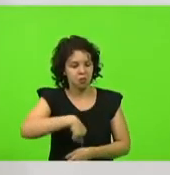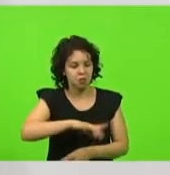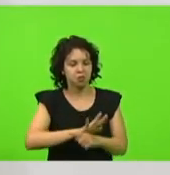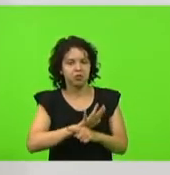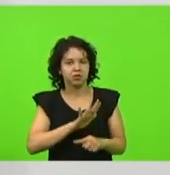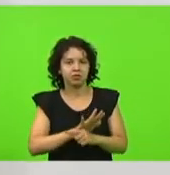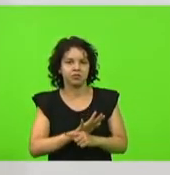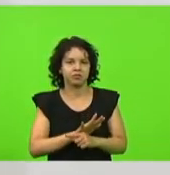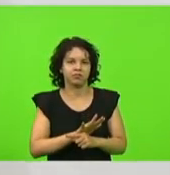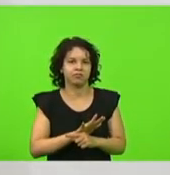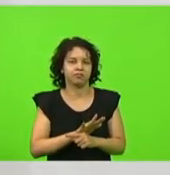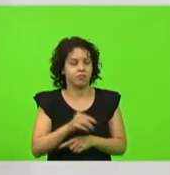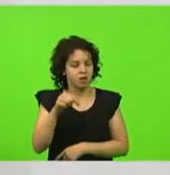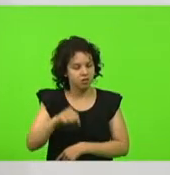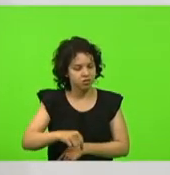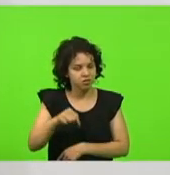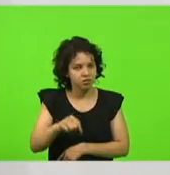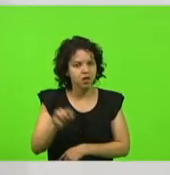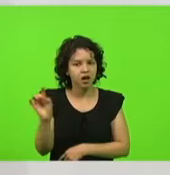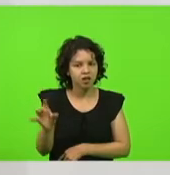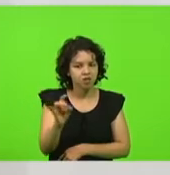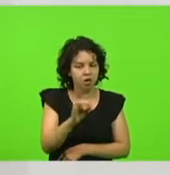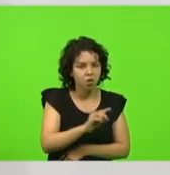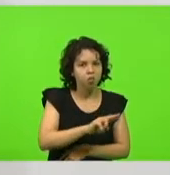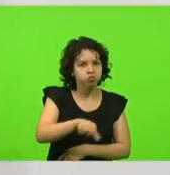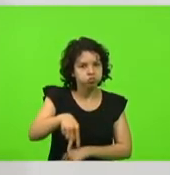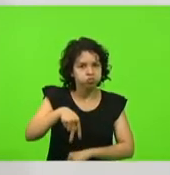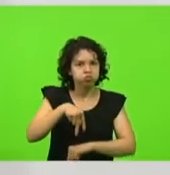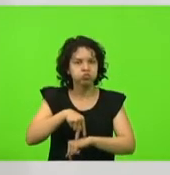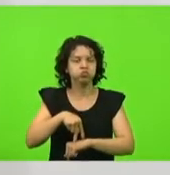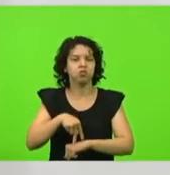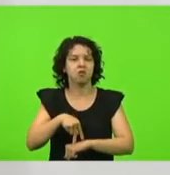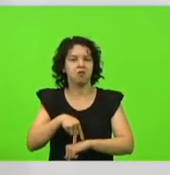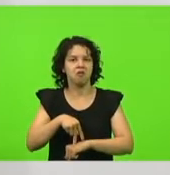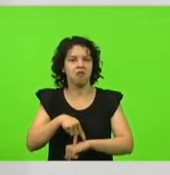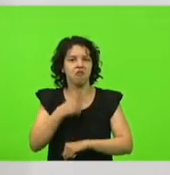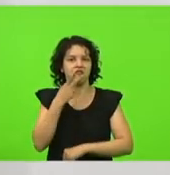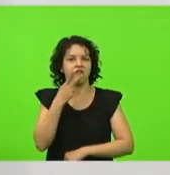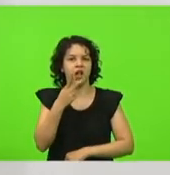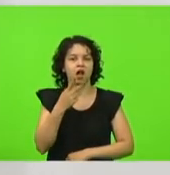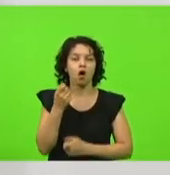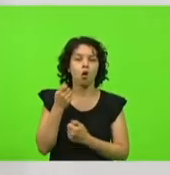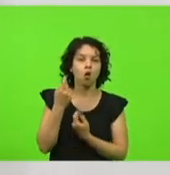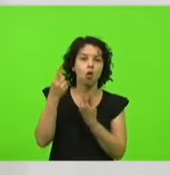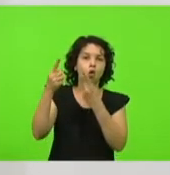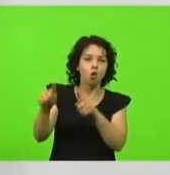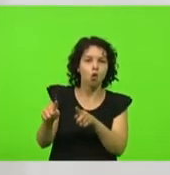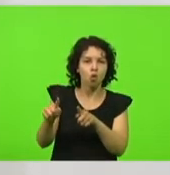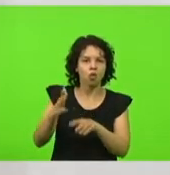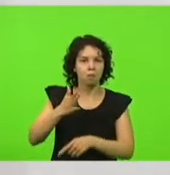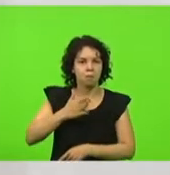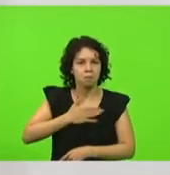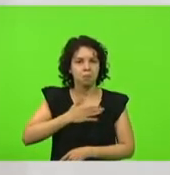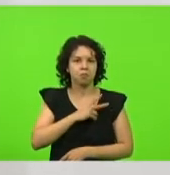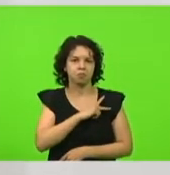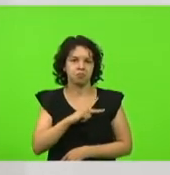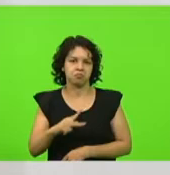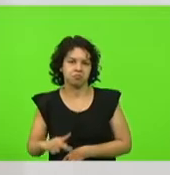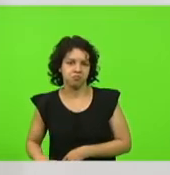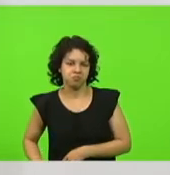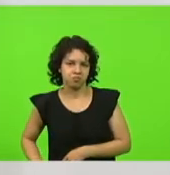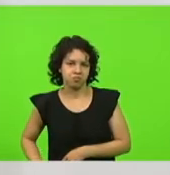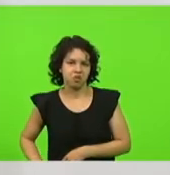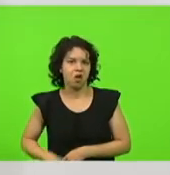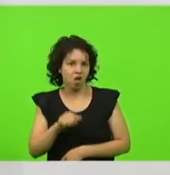tribuna, cada vez que alguém se levantar para falar mal do meu presidente, vai ouvir a verdade. A verdade não